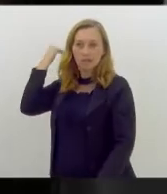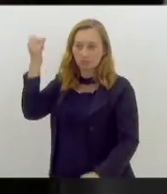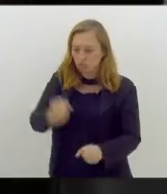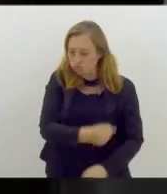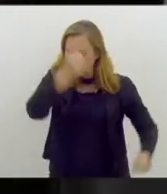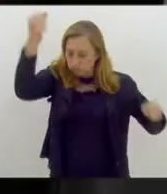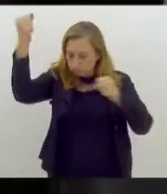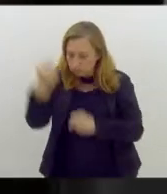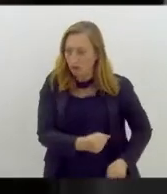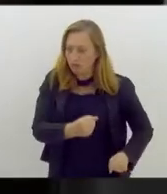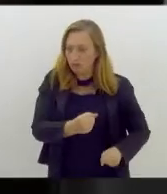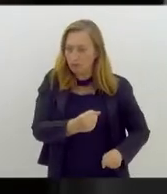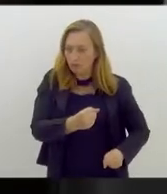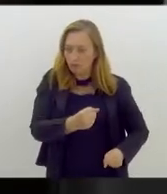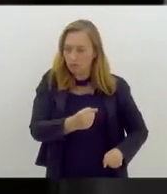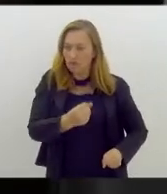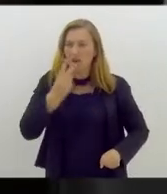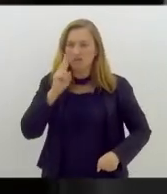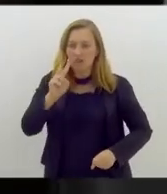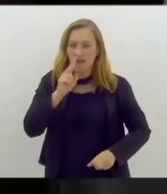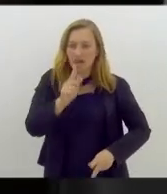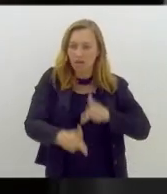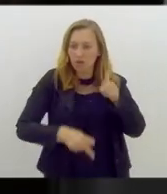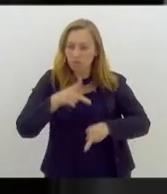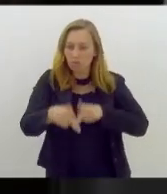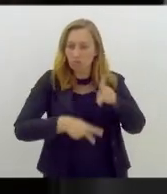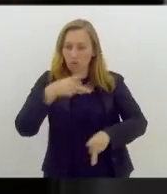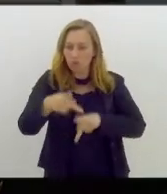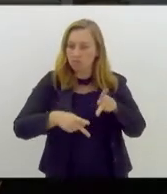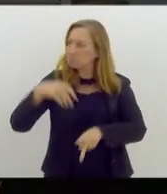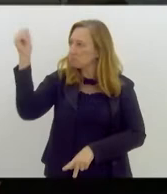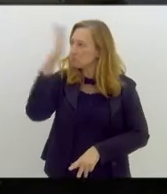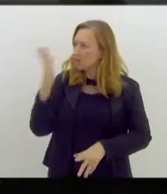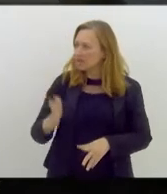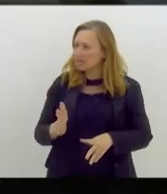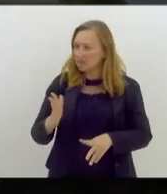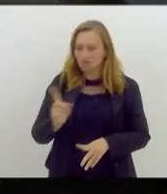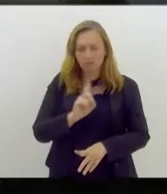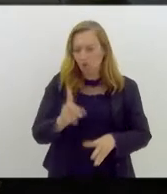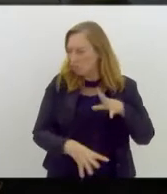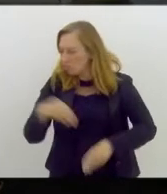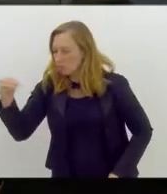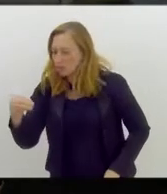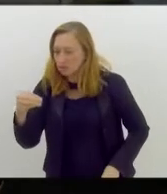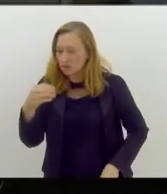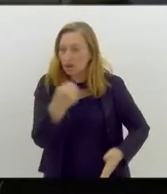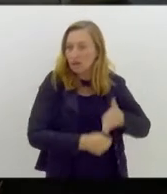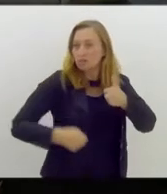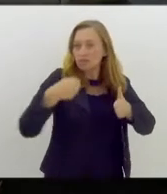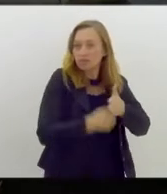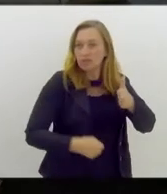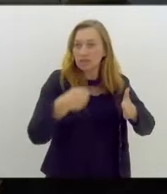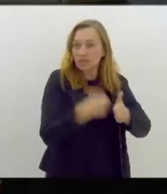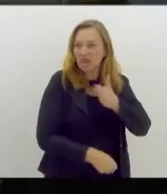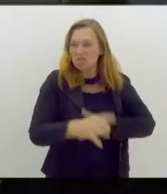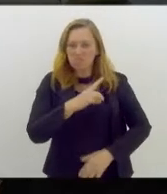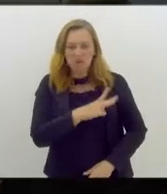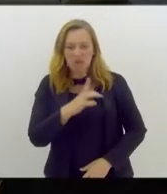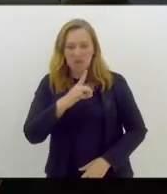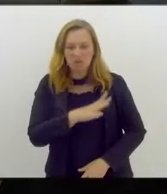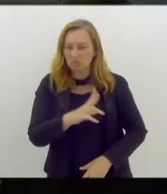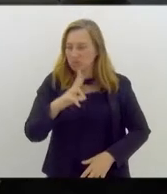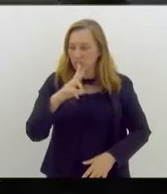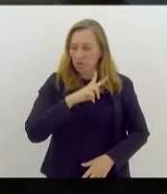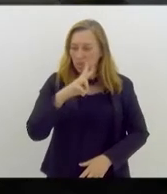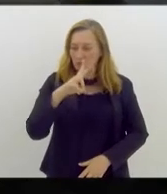segues da justiça, clama forte. Verás que o filho teu não foge à luta, nem tem ninguém